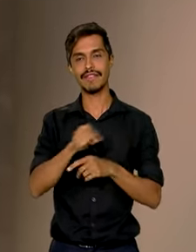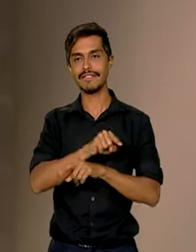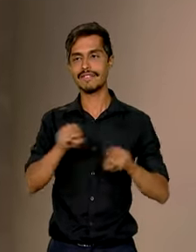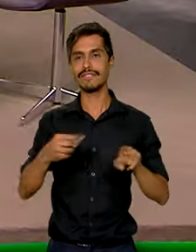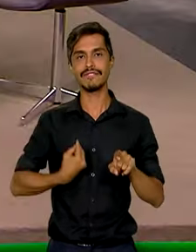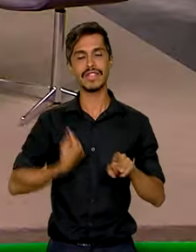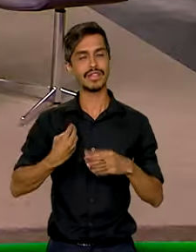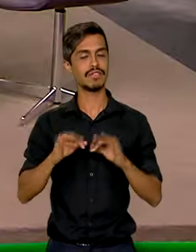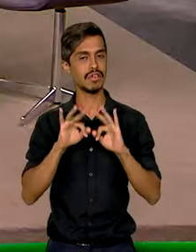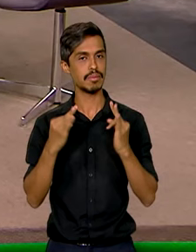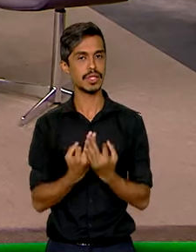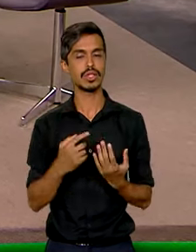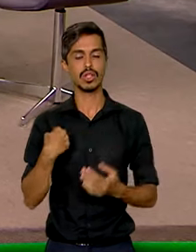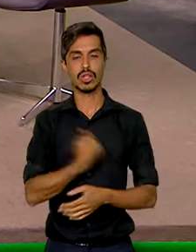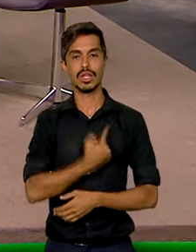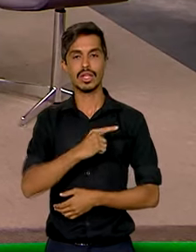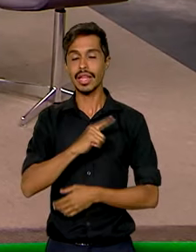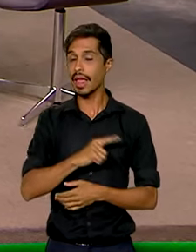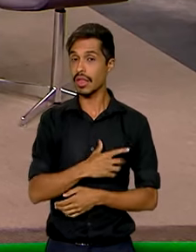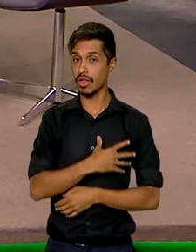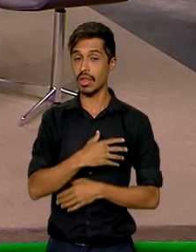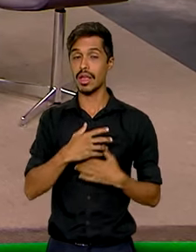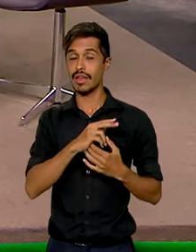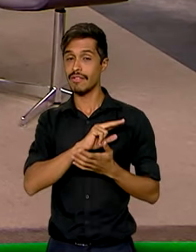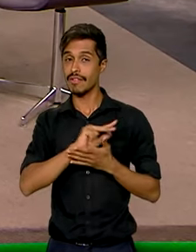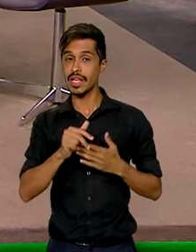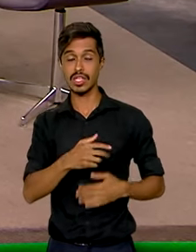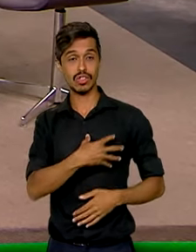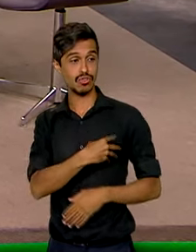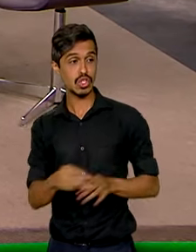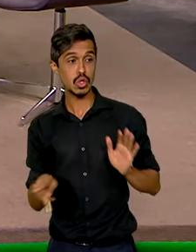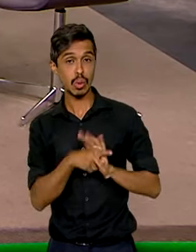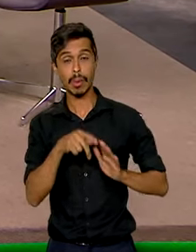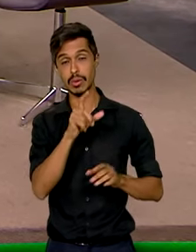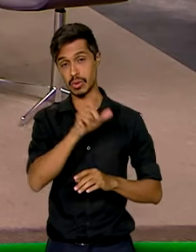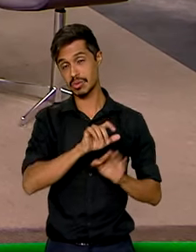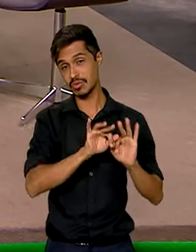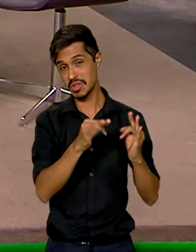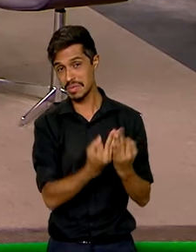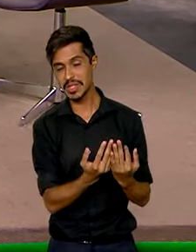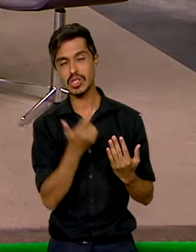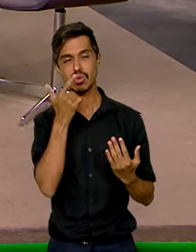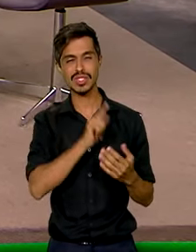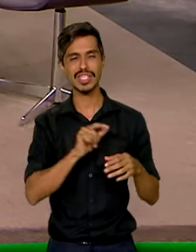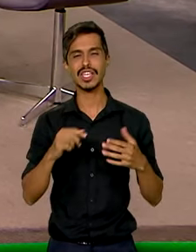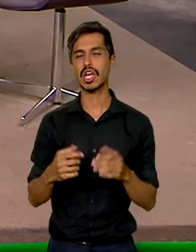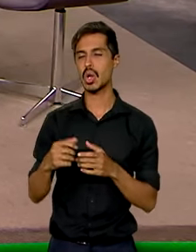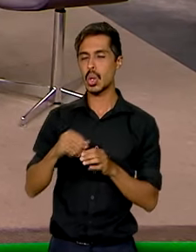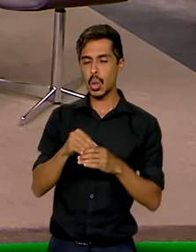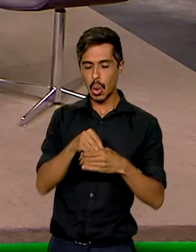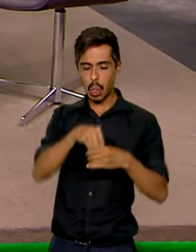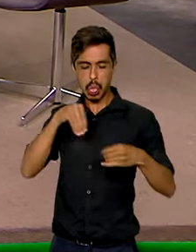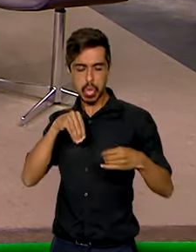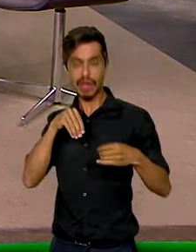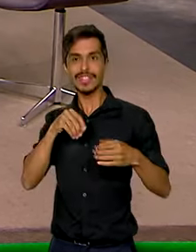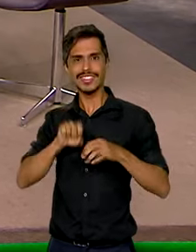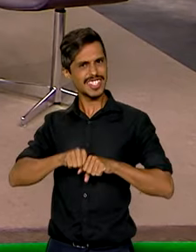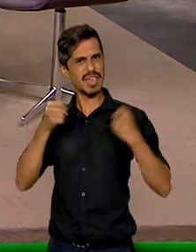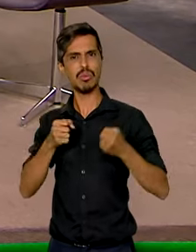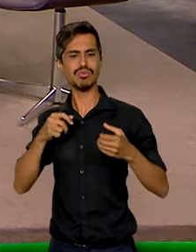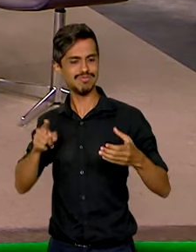famílias. Nós já temos aí os filhos do Bolsa Família, que conseguiram quebrar a exclusão através da educação, através da